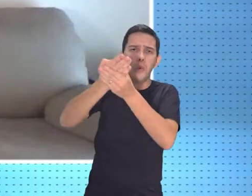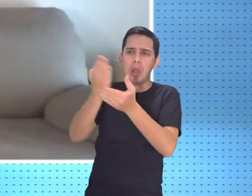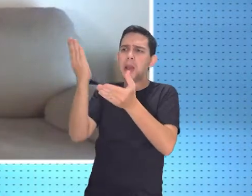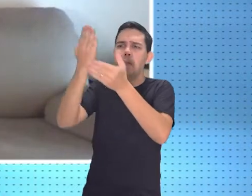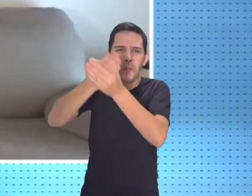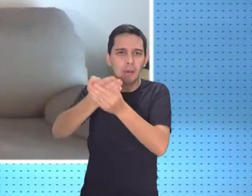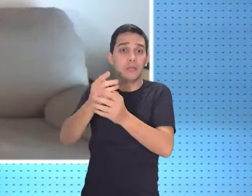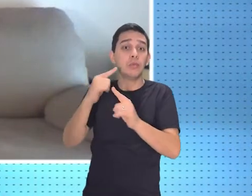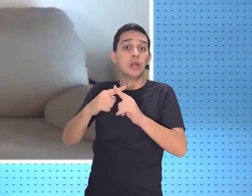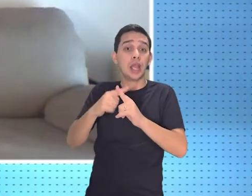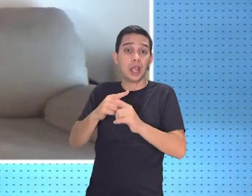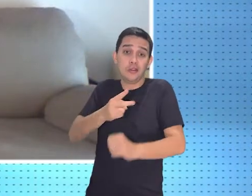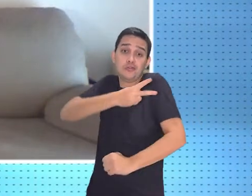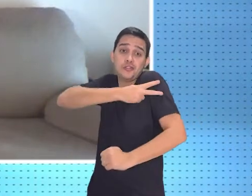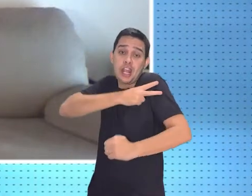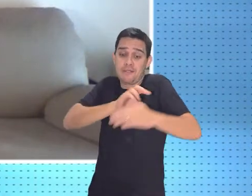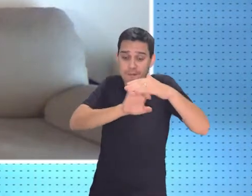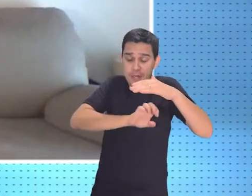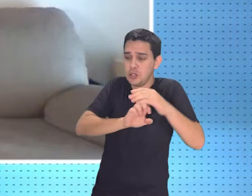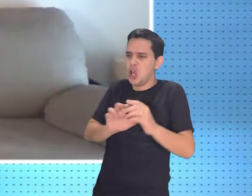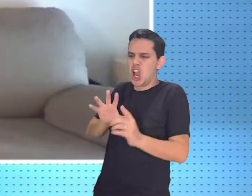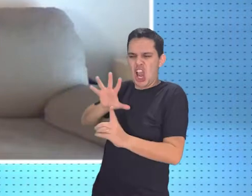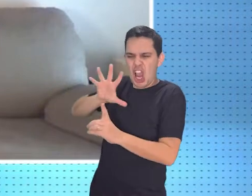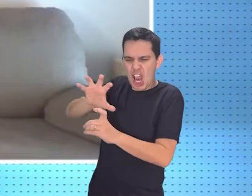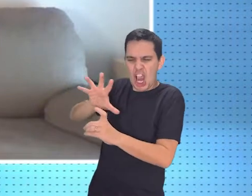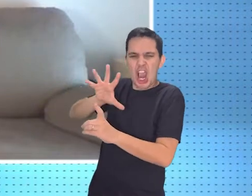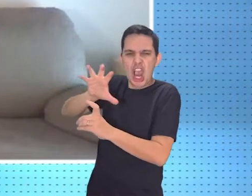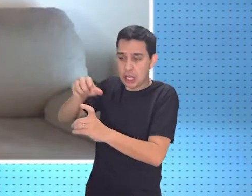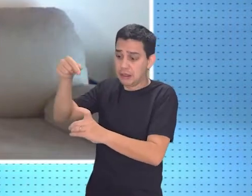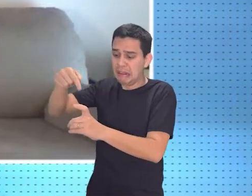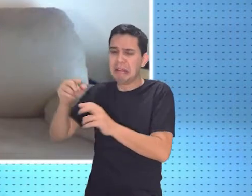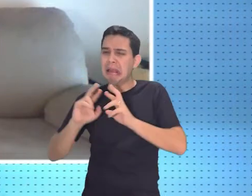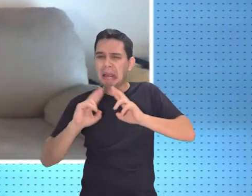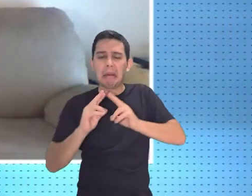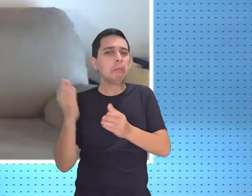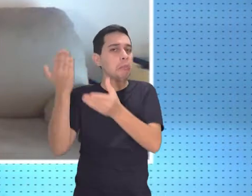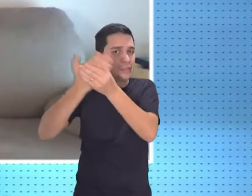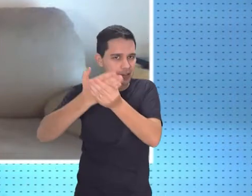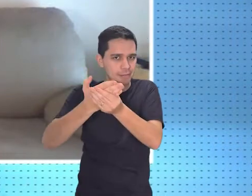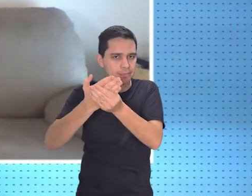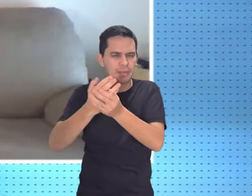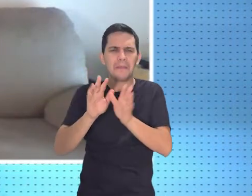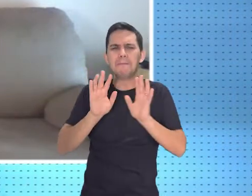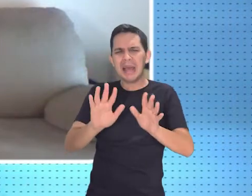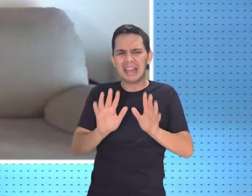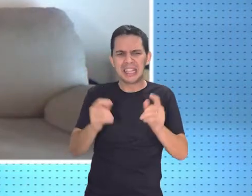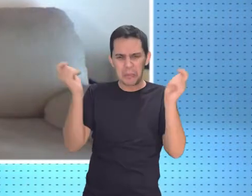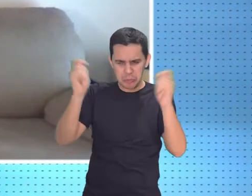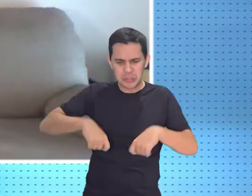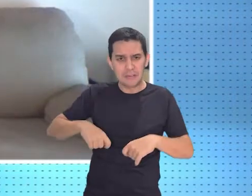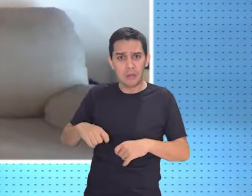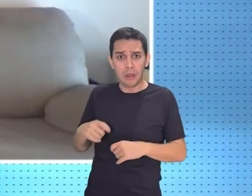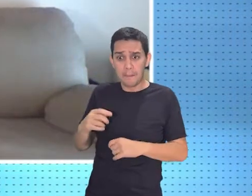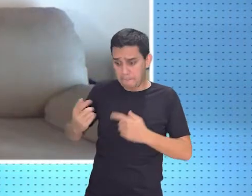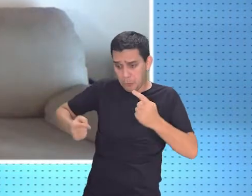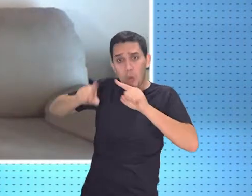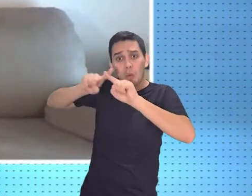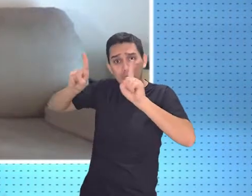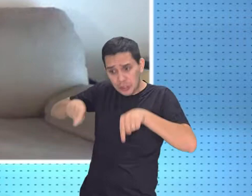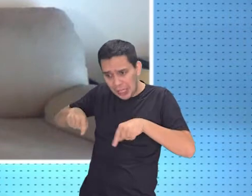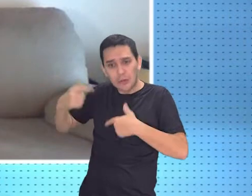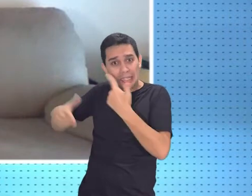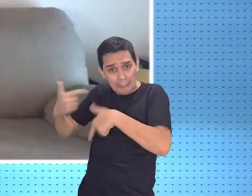O contrário, não. Mas o empregador, tanto pessoa física quanto jurídica, pode ser vítima de dano moral praticado